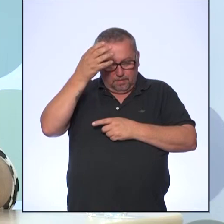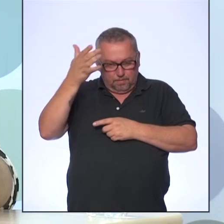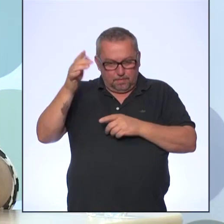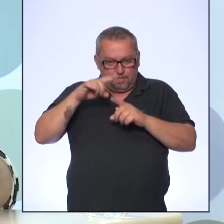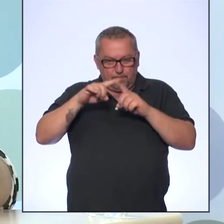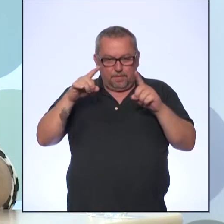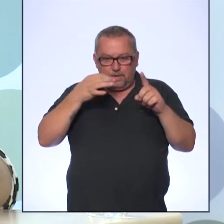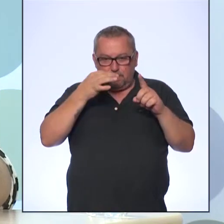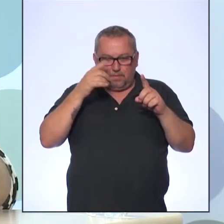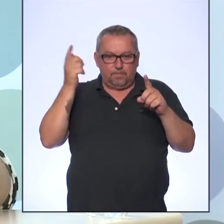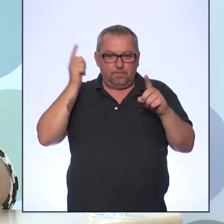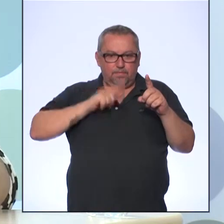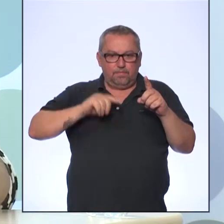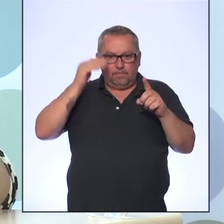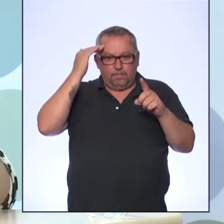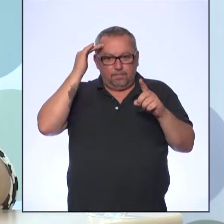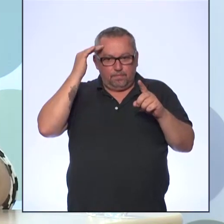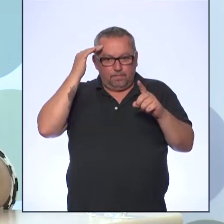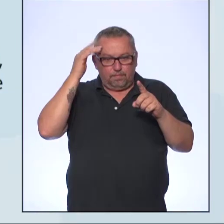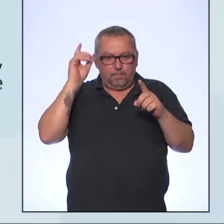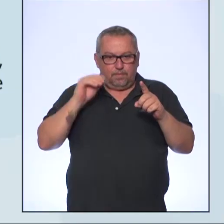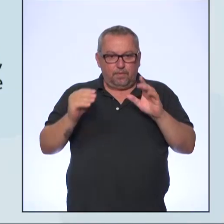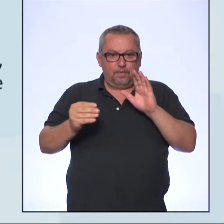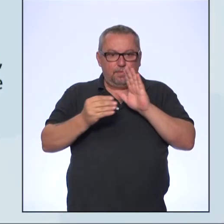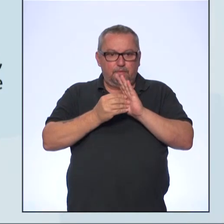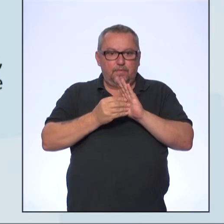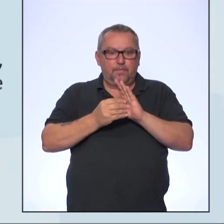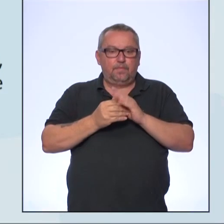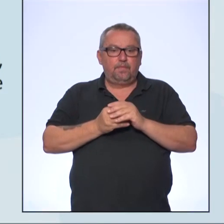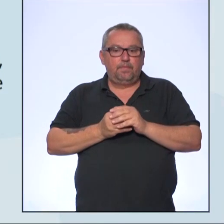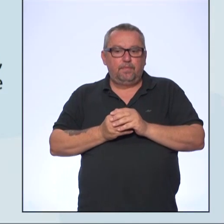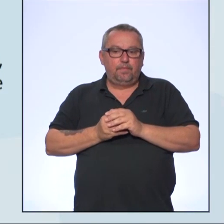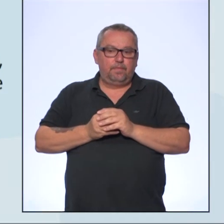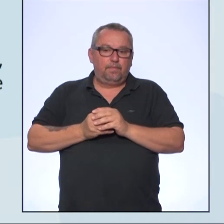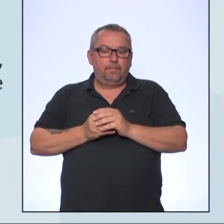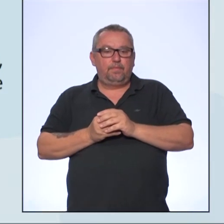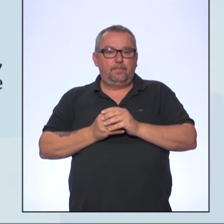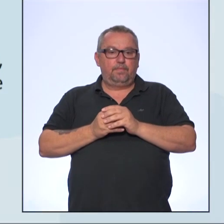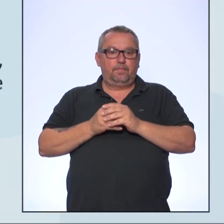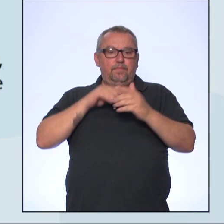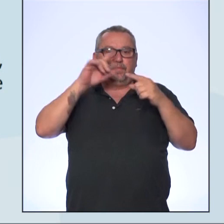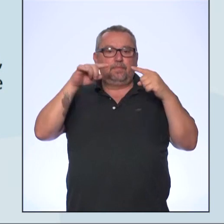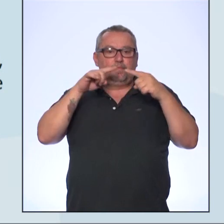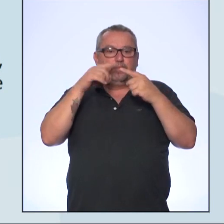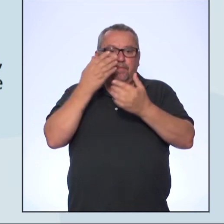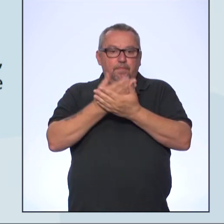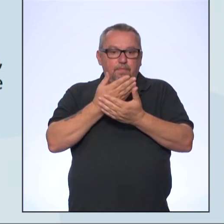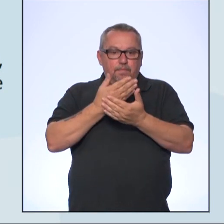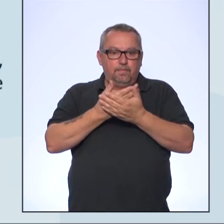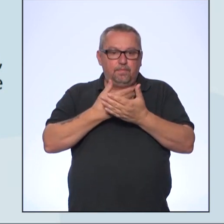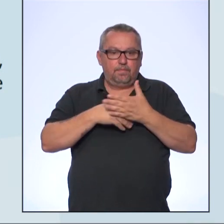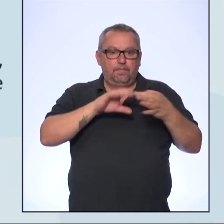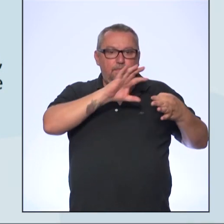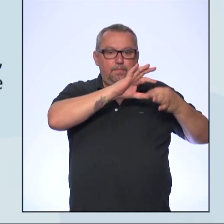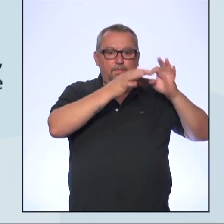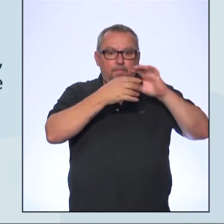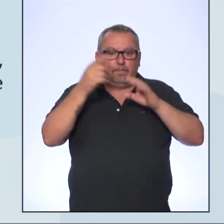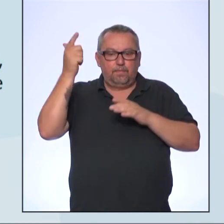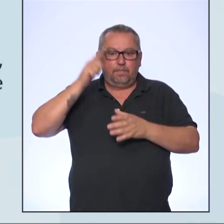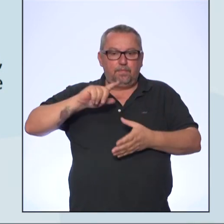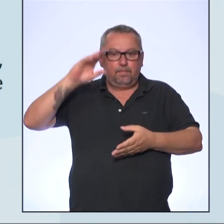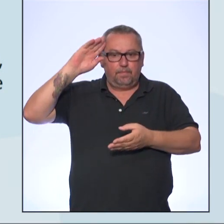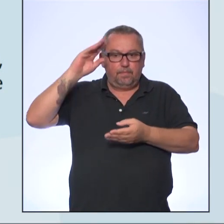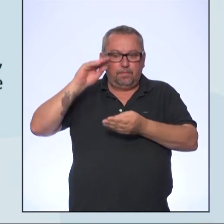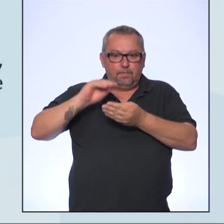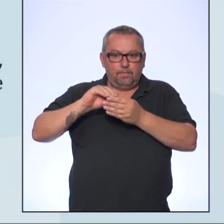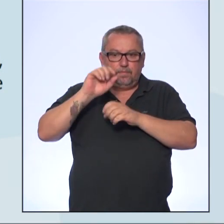acho que já deu para entender pela minha fala, pode colocar na tela de novo, pessoal. O objetivo da aula é contextualizar a compreensão das